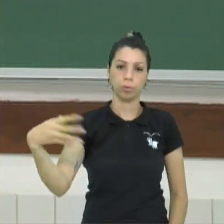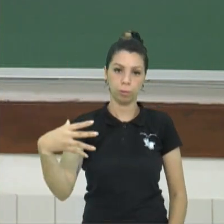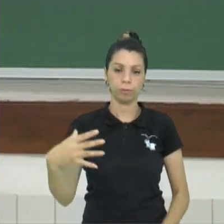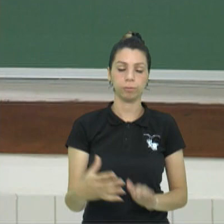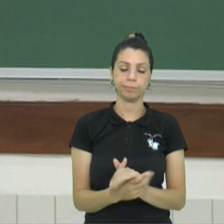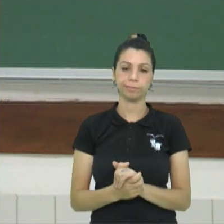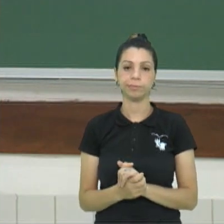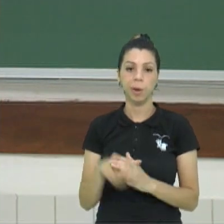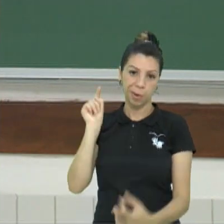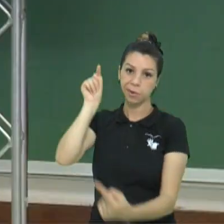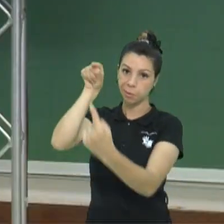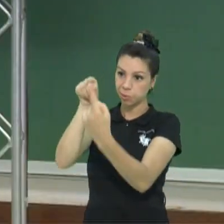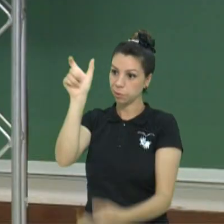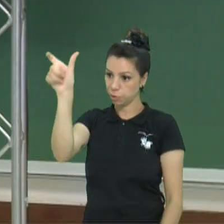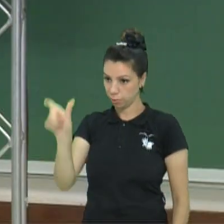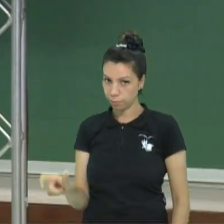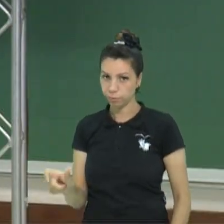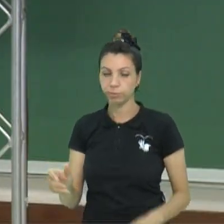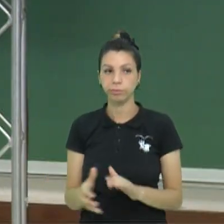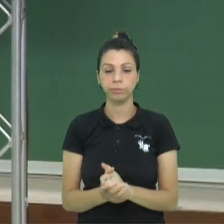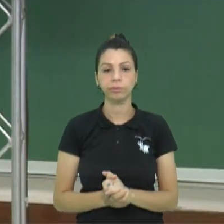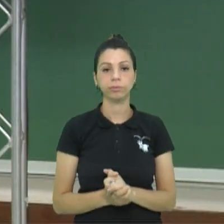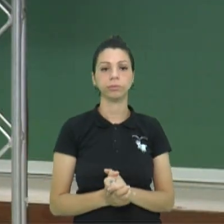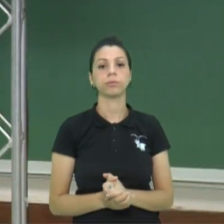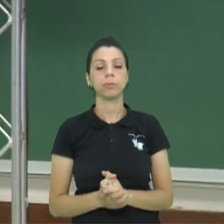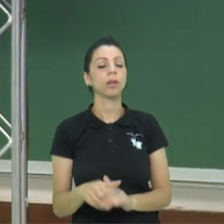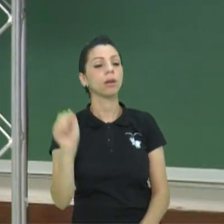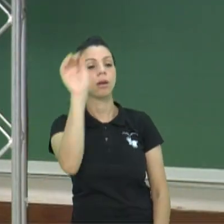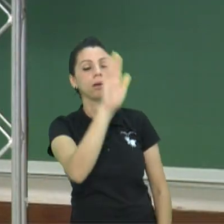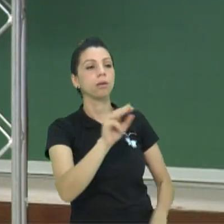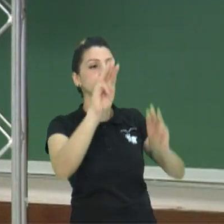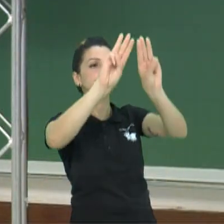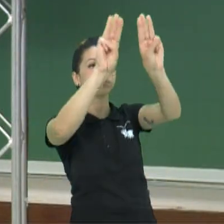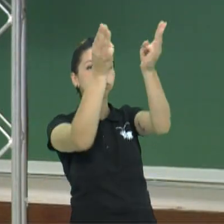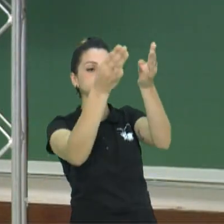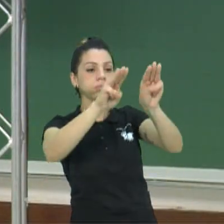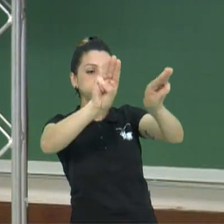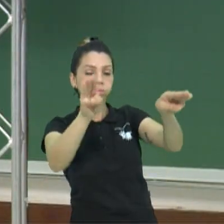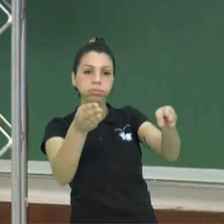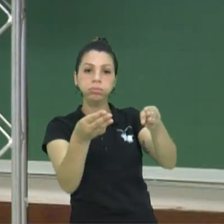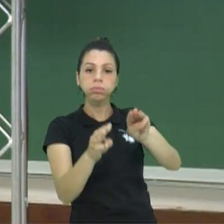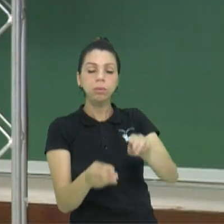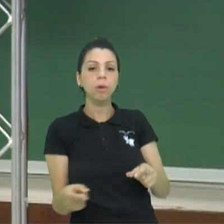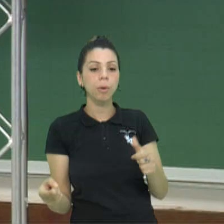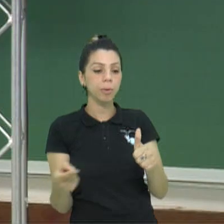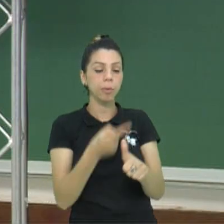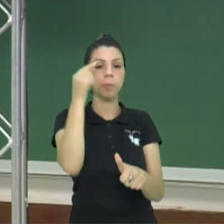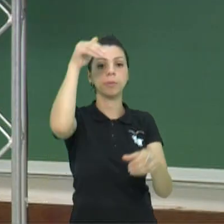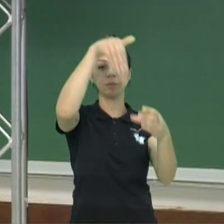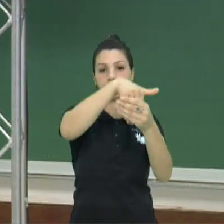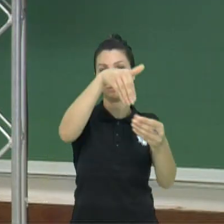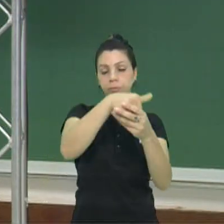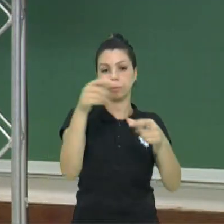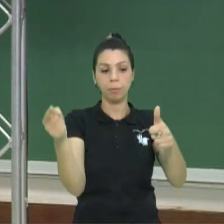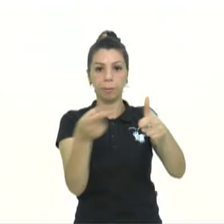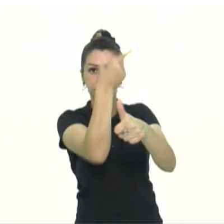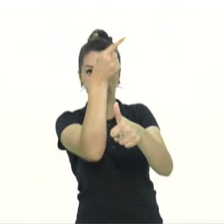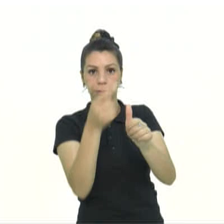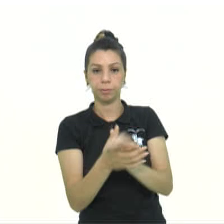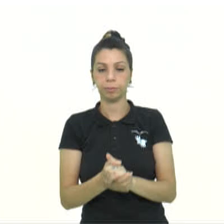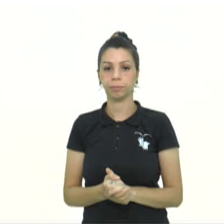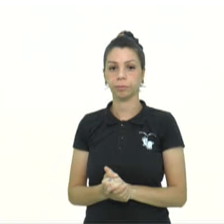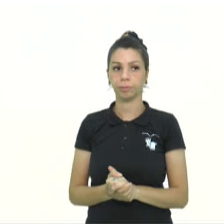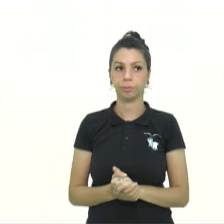Então, continuando, aqui você tem um mapa da eleição no primeiro turno de 1989. Dá uma olhada aí na tua tela